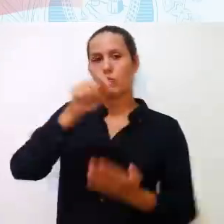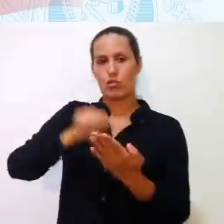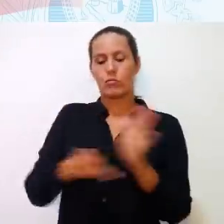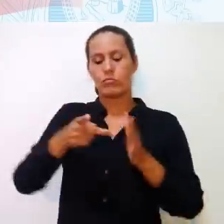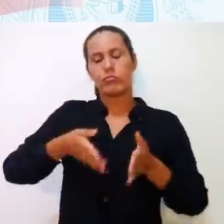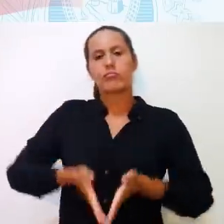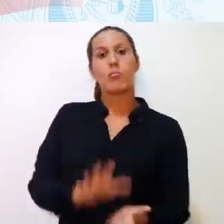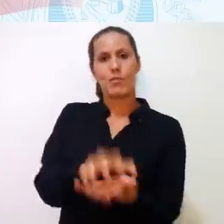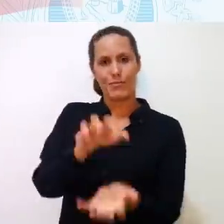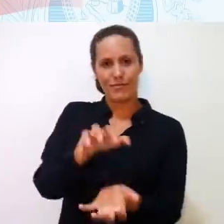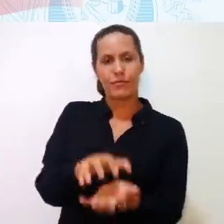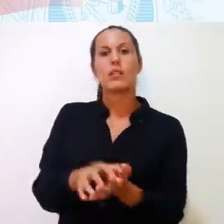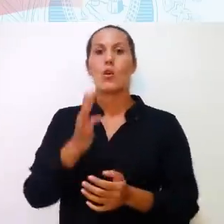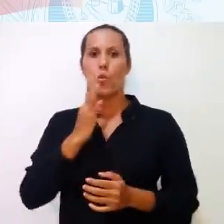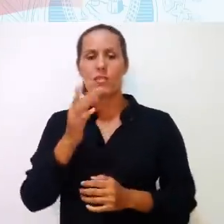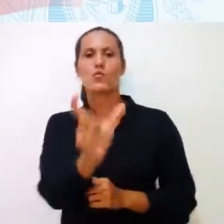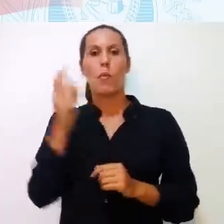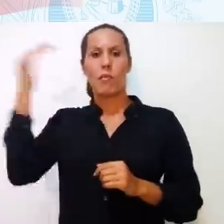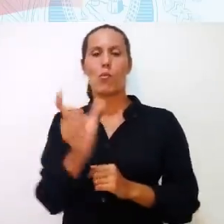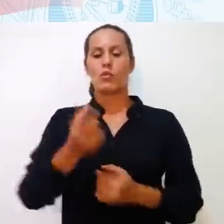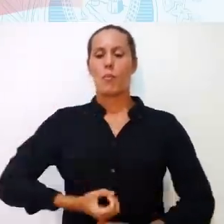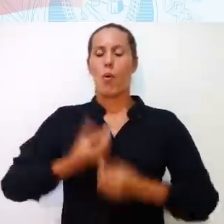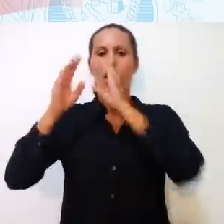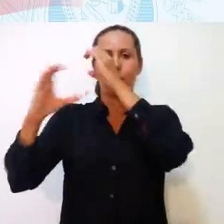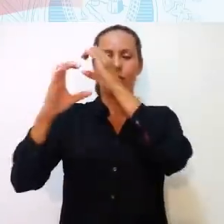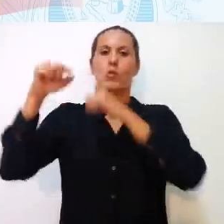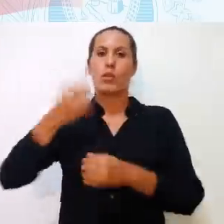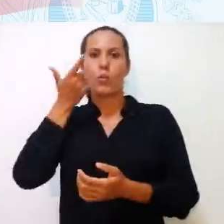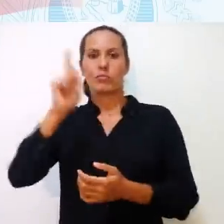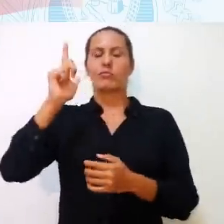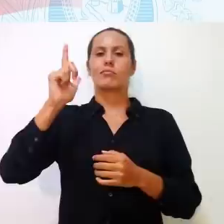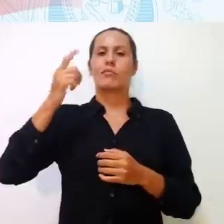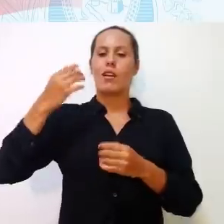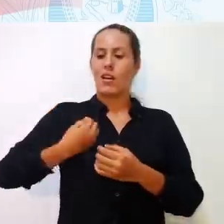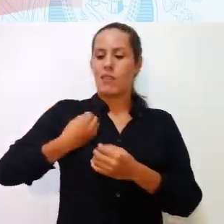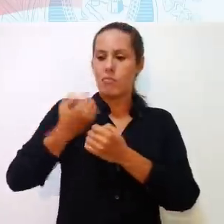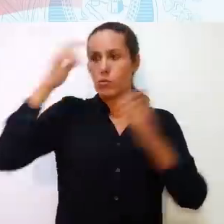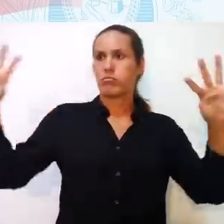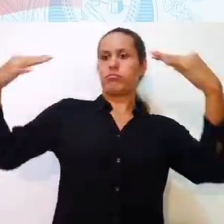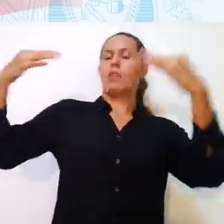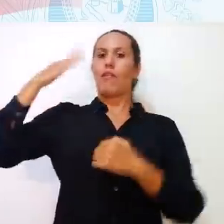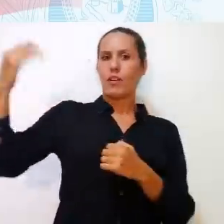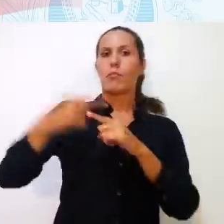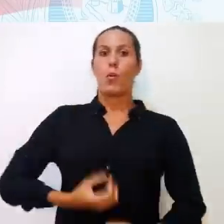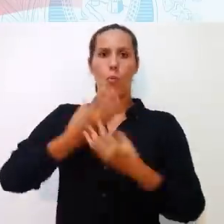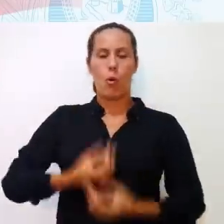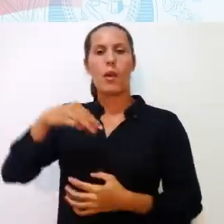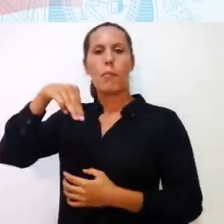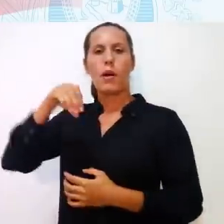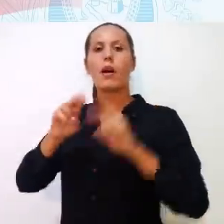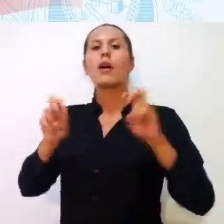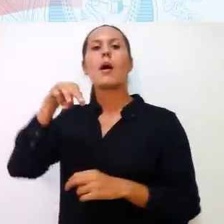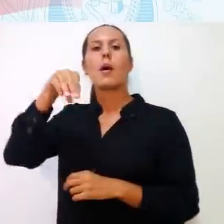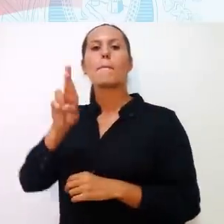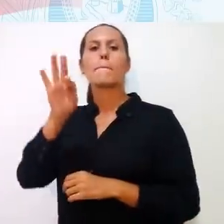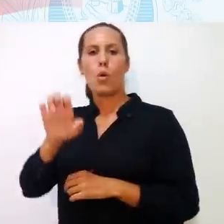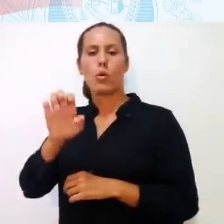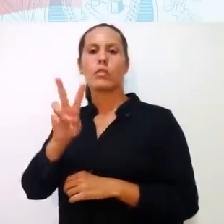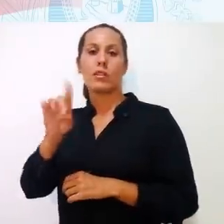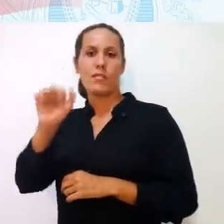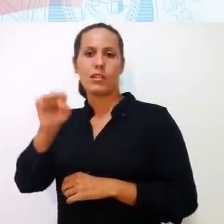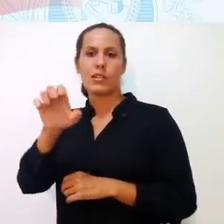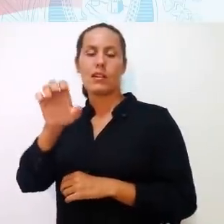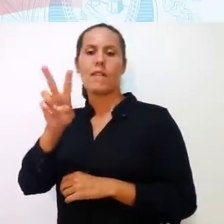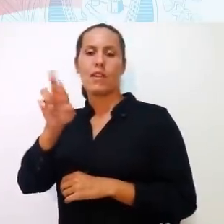pernambucano. Conhecido como poeta engenheiro, ele ganhou notoriedade com o poema Morte e Vida Severina e tantos outros poemas sobre o nosso